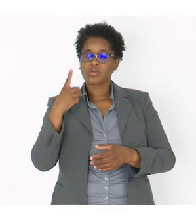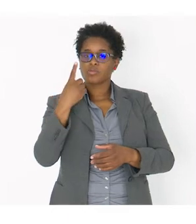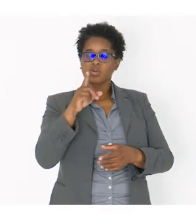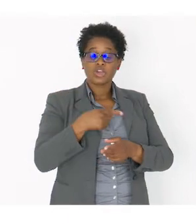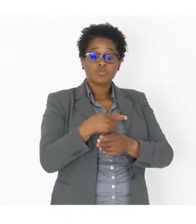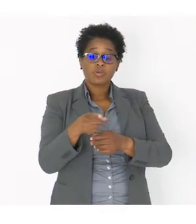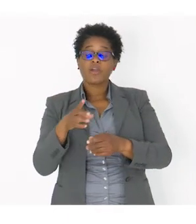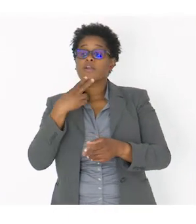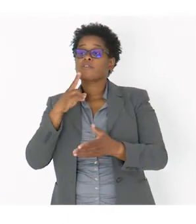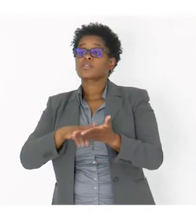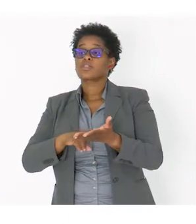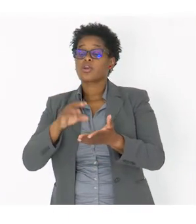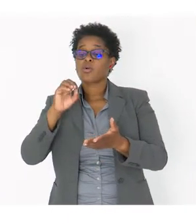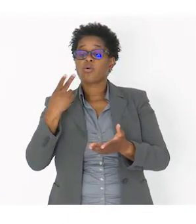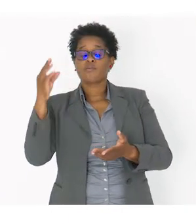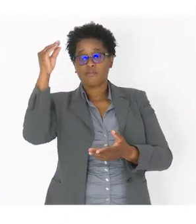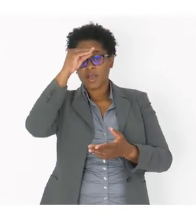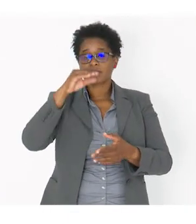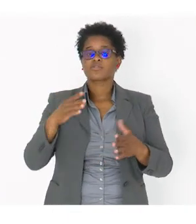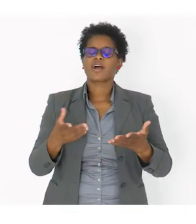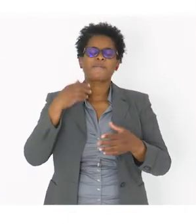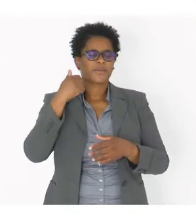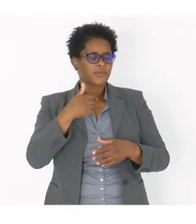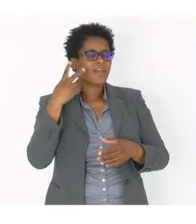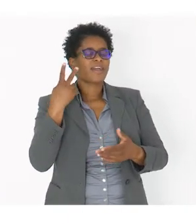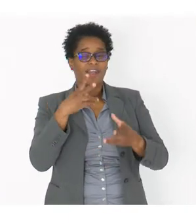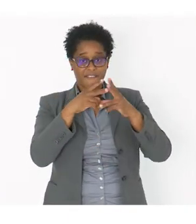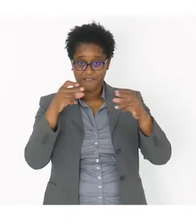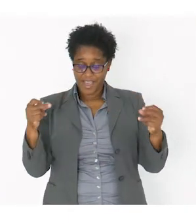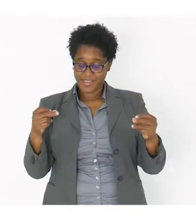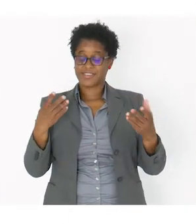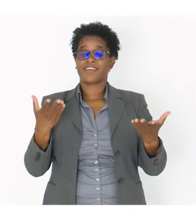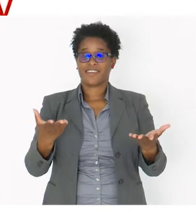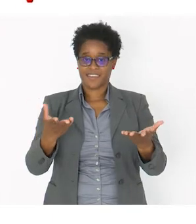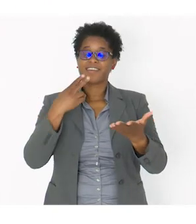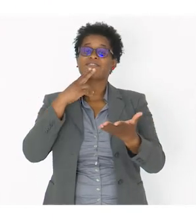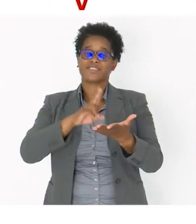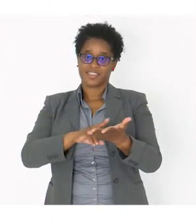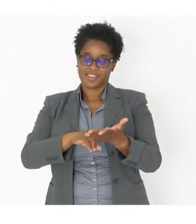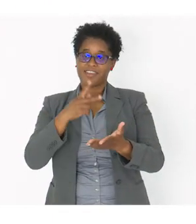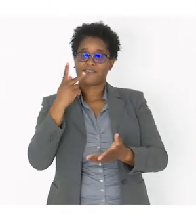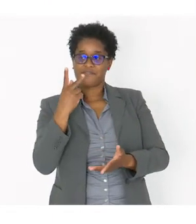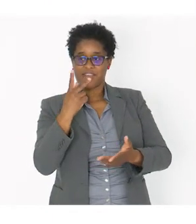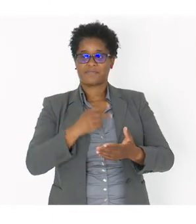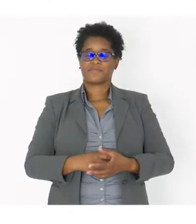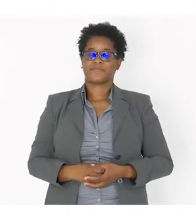espermatozoide. Verdadeira ou falsa? Muito bem. A frase é